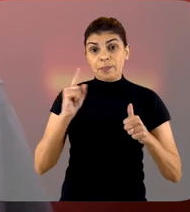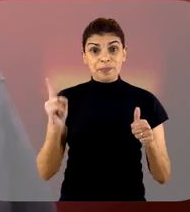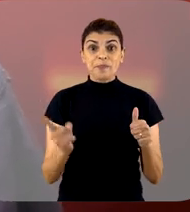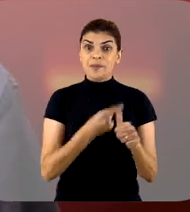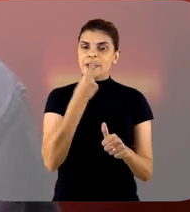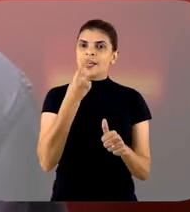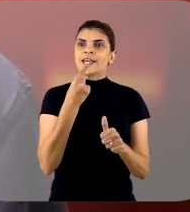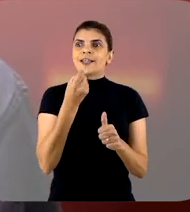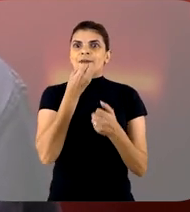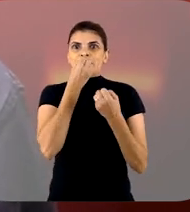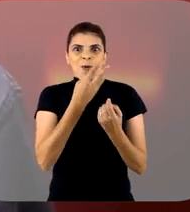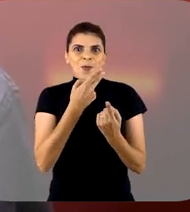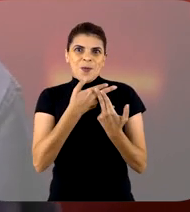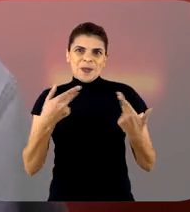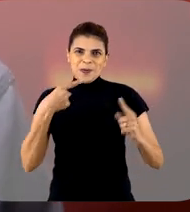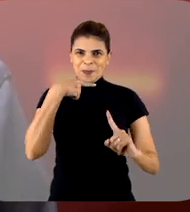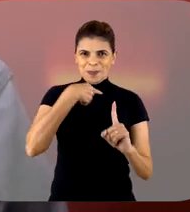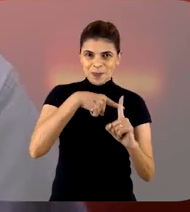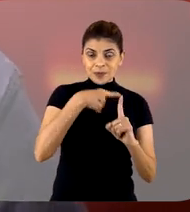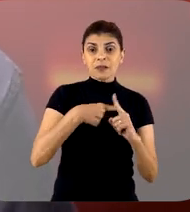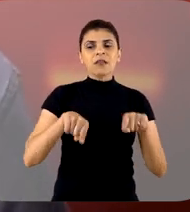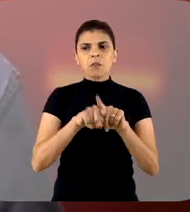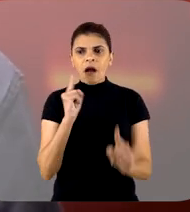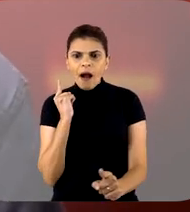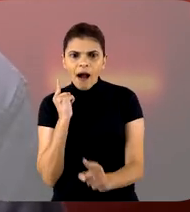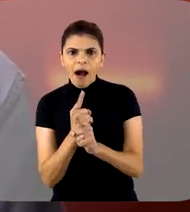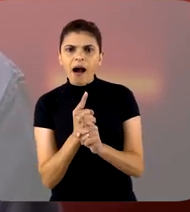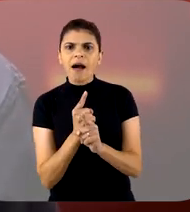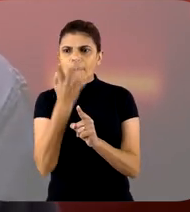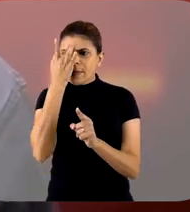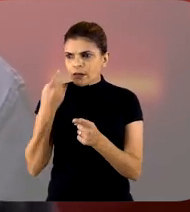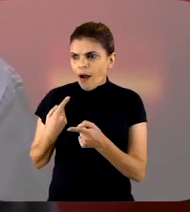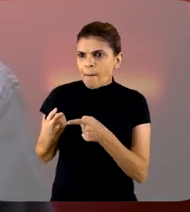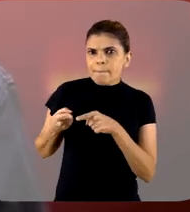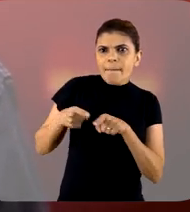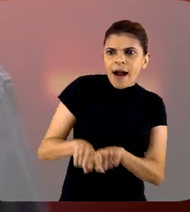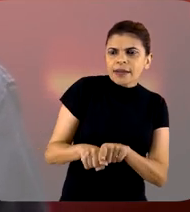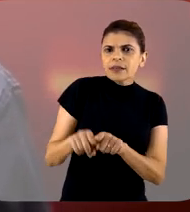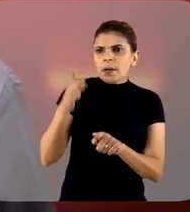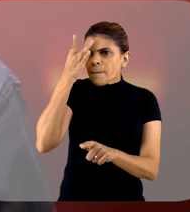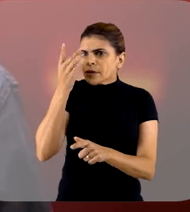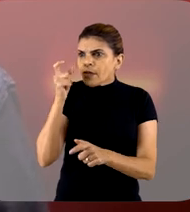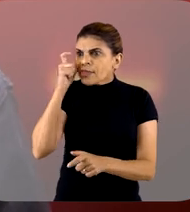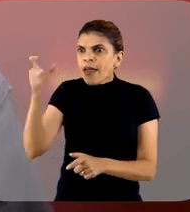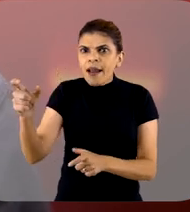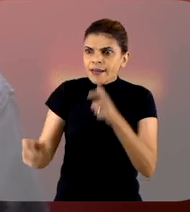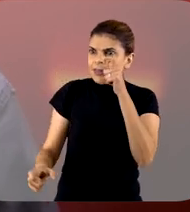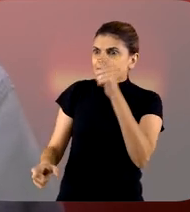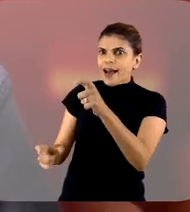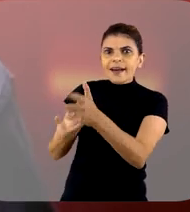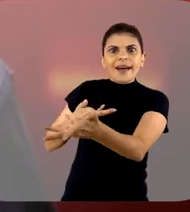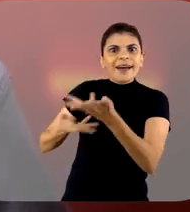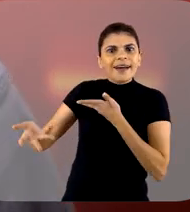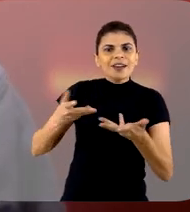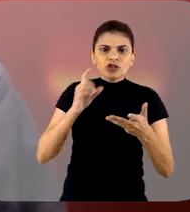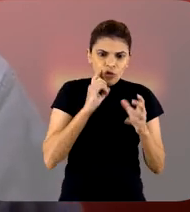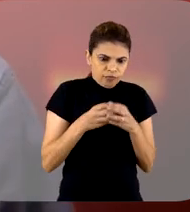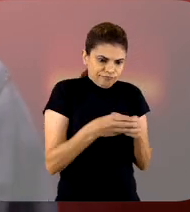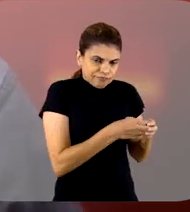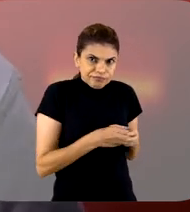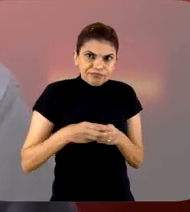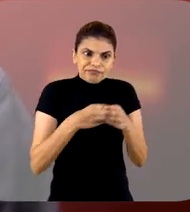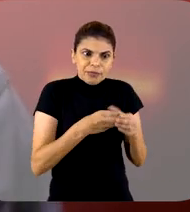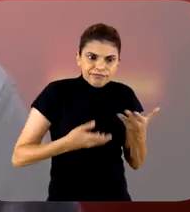Esse é o primeiro benefício. Além disso, você acaba identificando parceiros, identificando pessoas interessadas no seu trabalho, além daquele